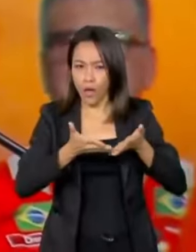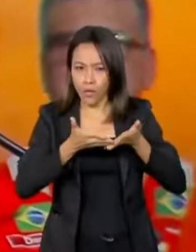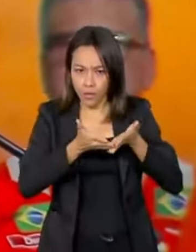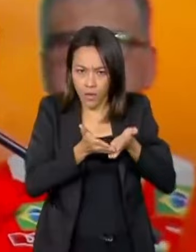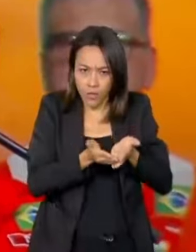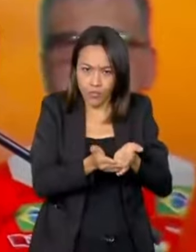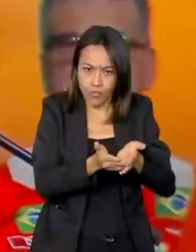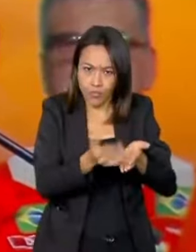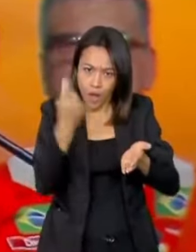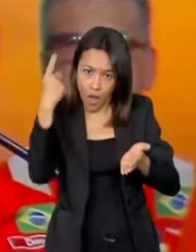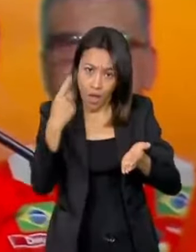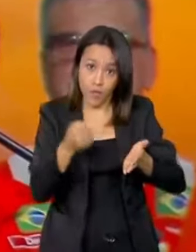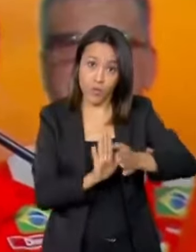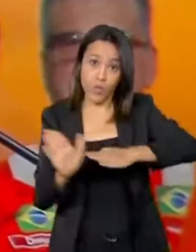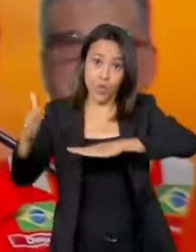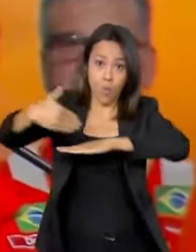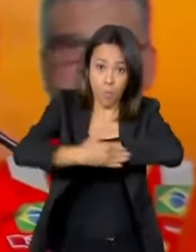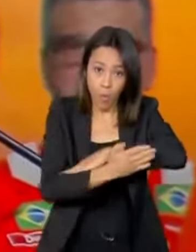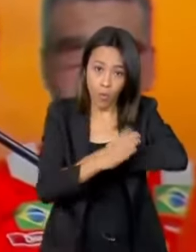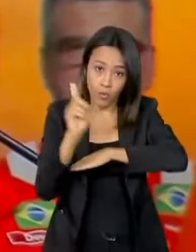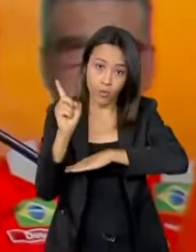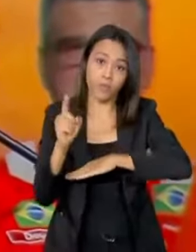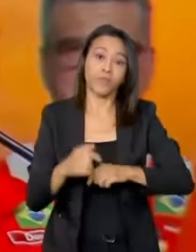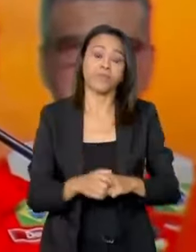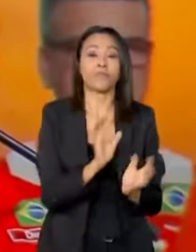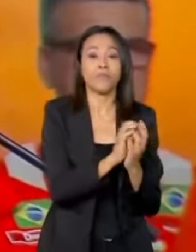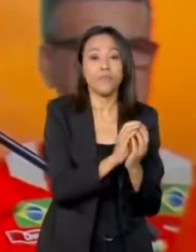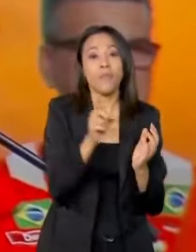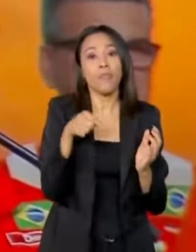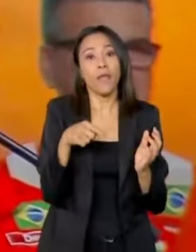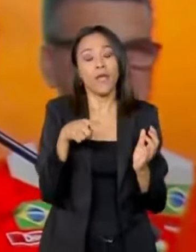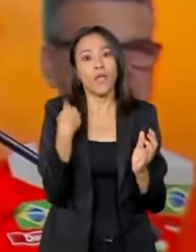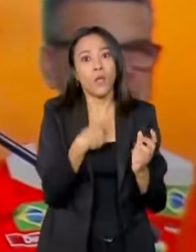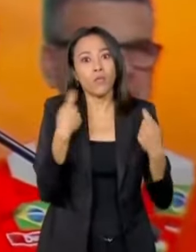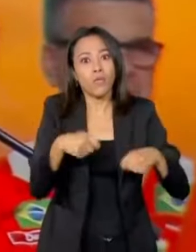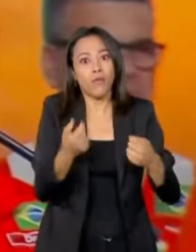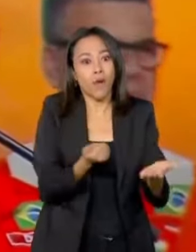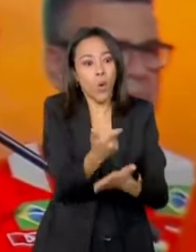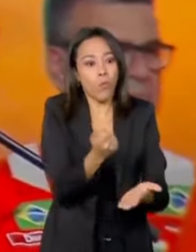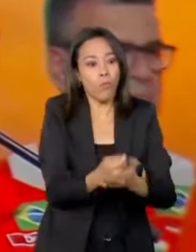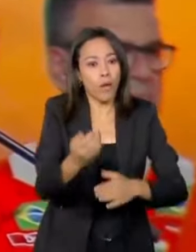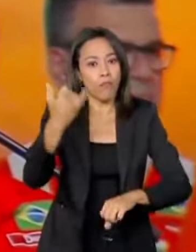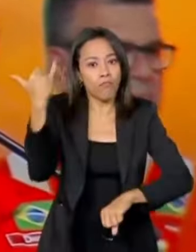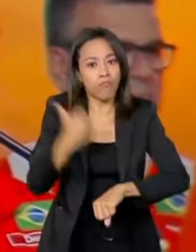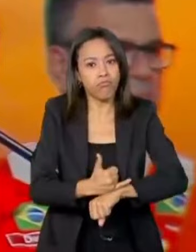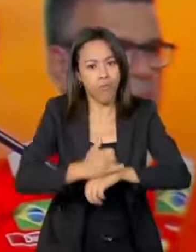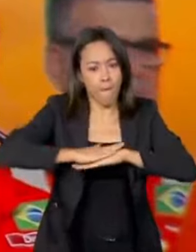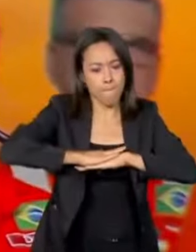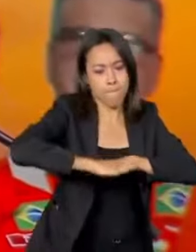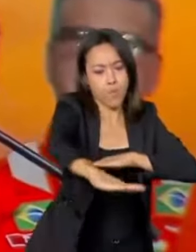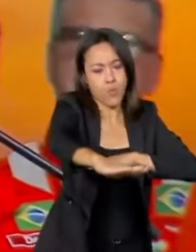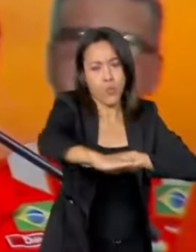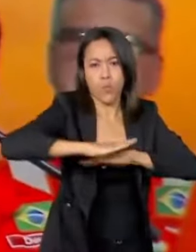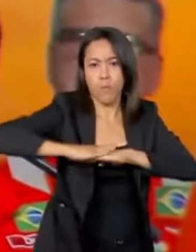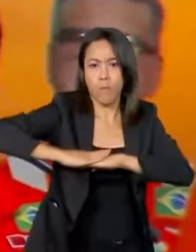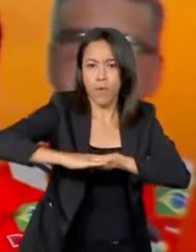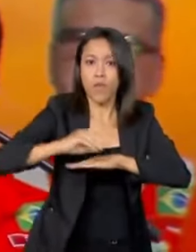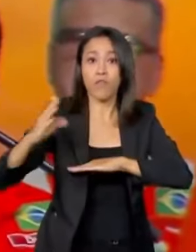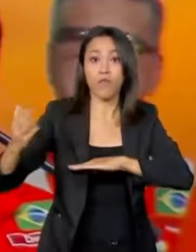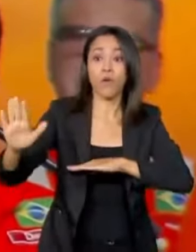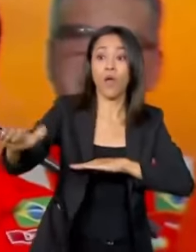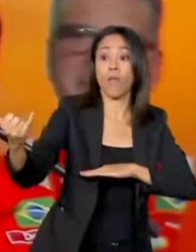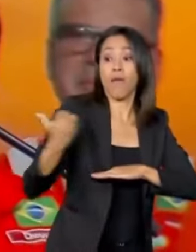Bahia e a gente precisava comprar a plataforma, o Zé Sérgio Gabriele foi me avisar que